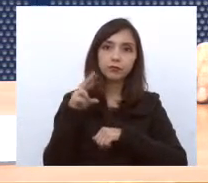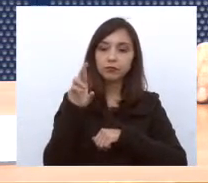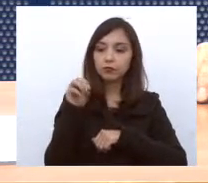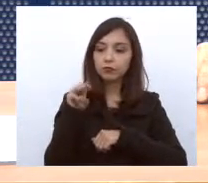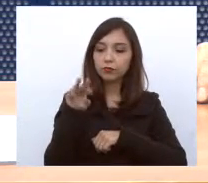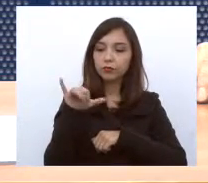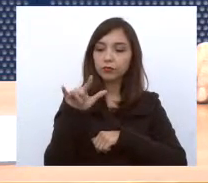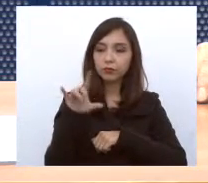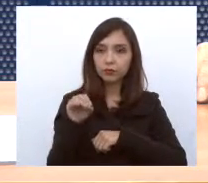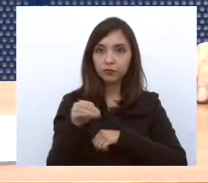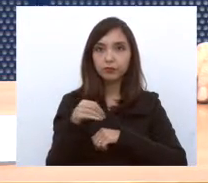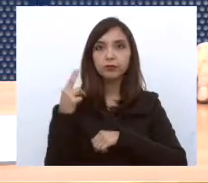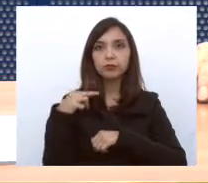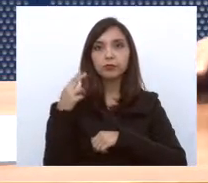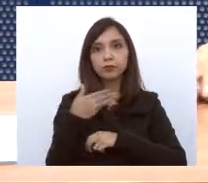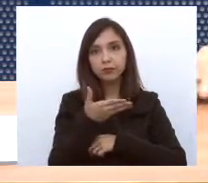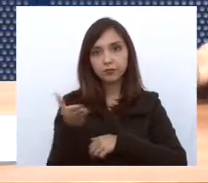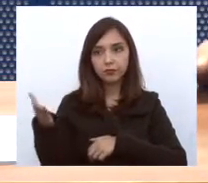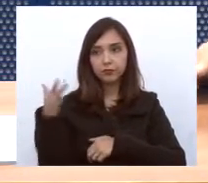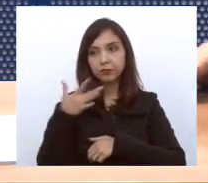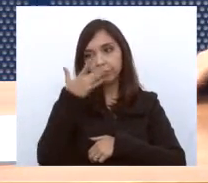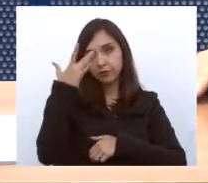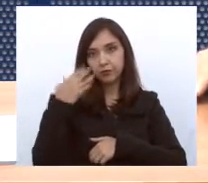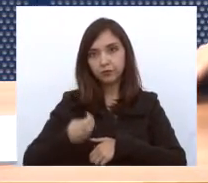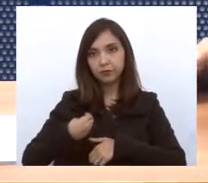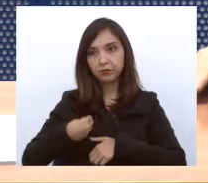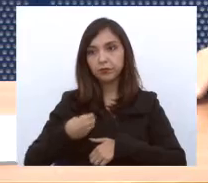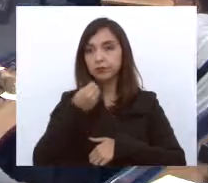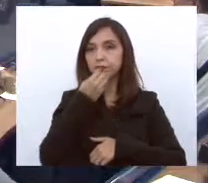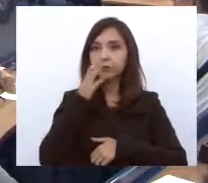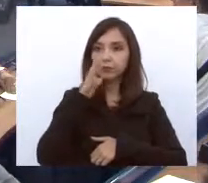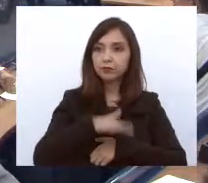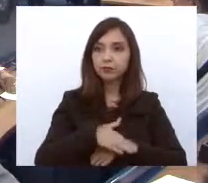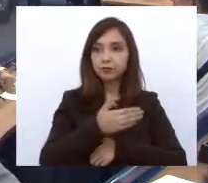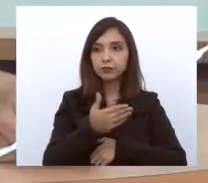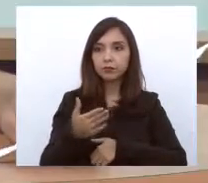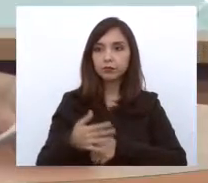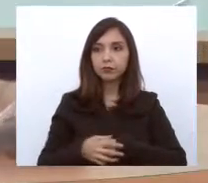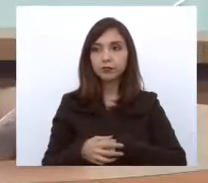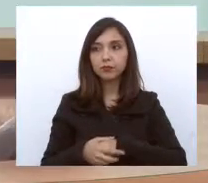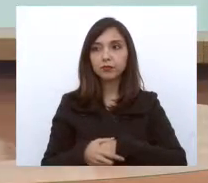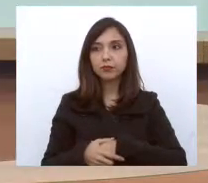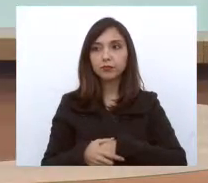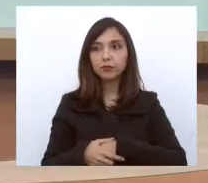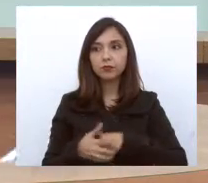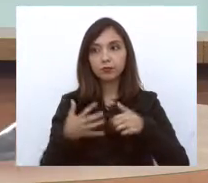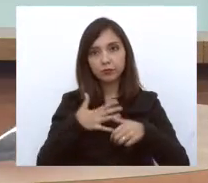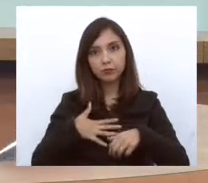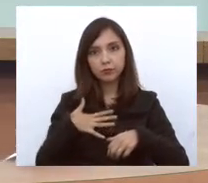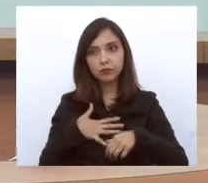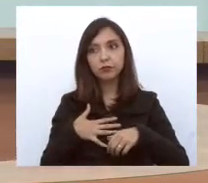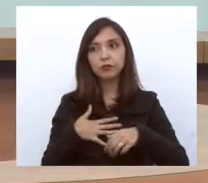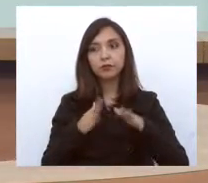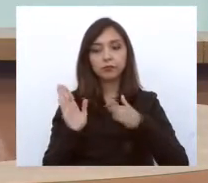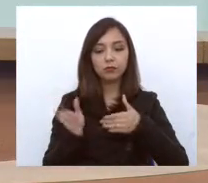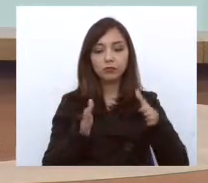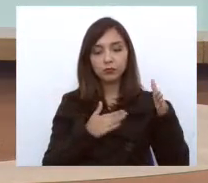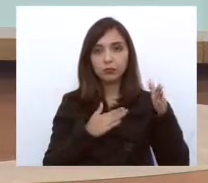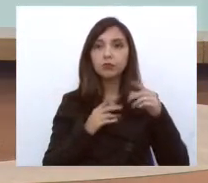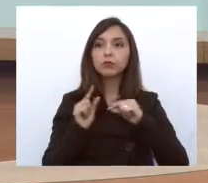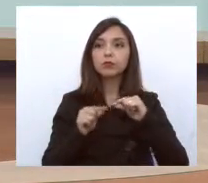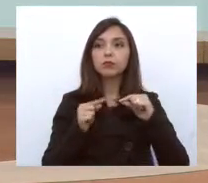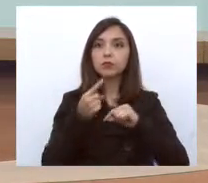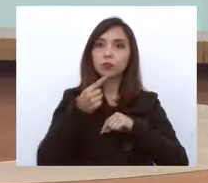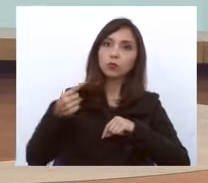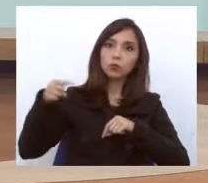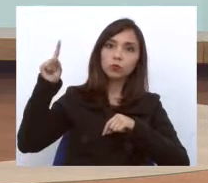Senhor presidente, vereadores, público presente, vou desejar uma boa tarde, senhor presidente. Senhor presidente, eu gostaria de fazer uma questão de ordem. Na